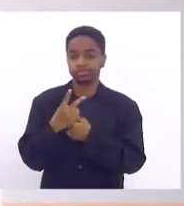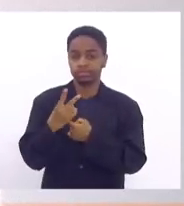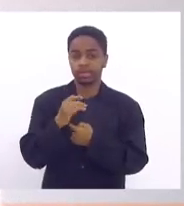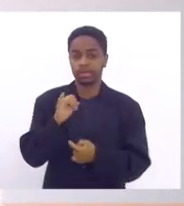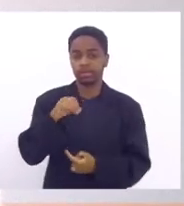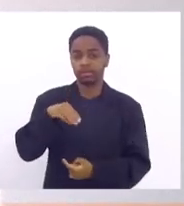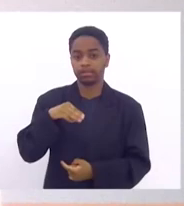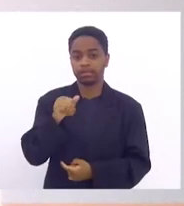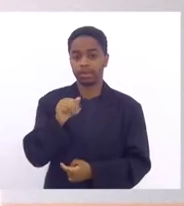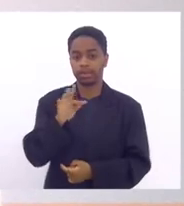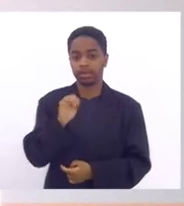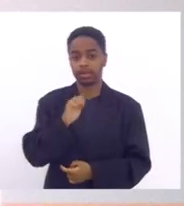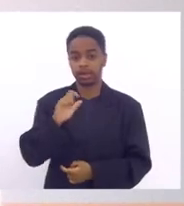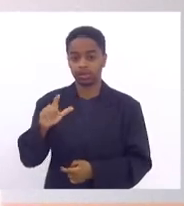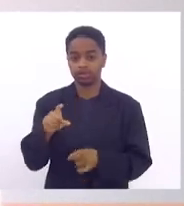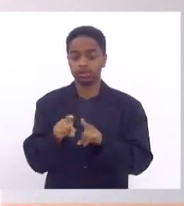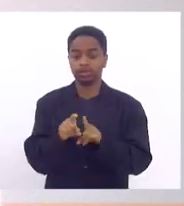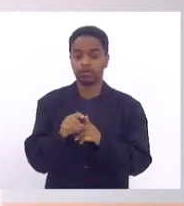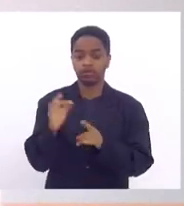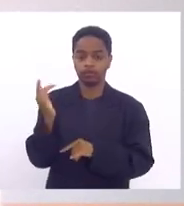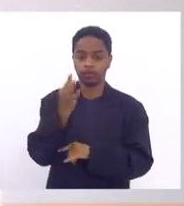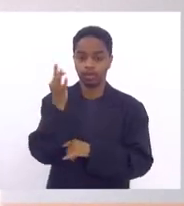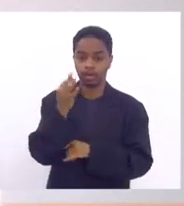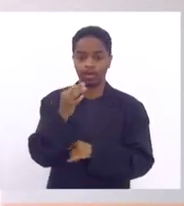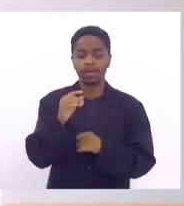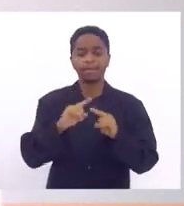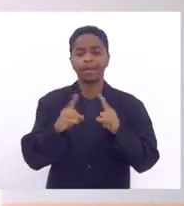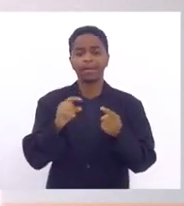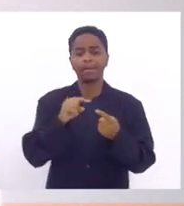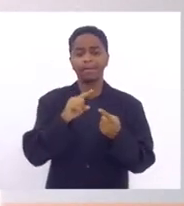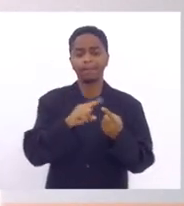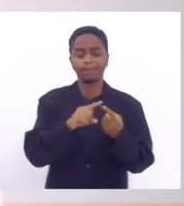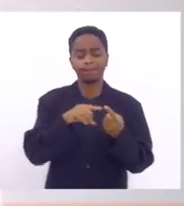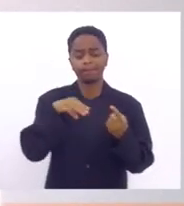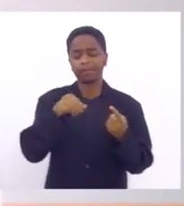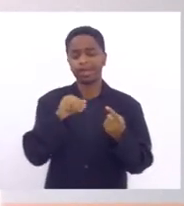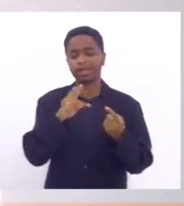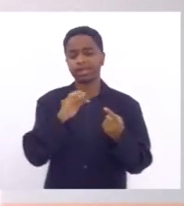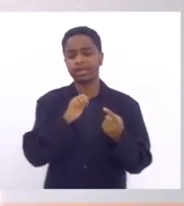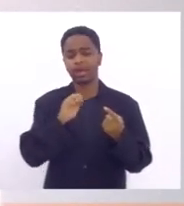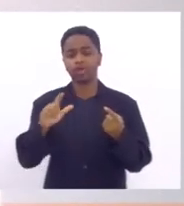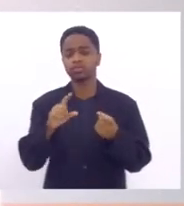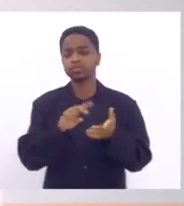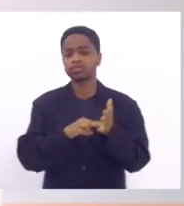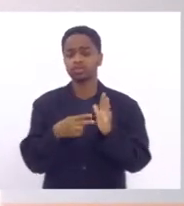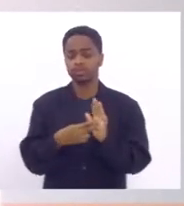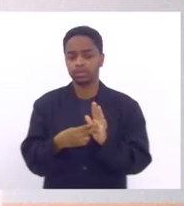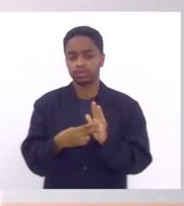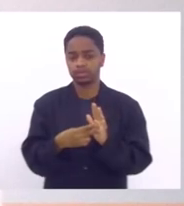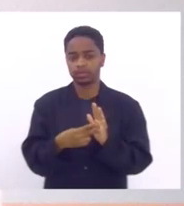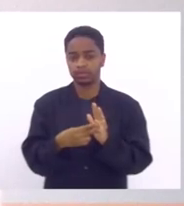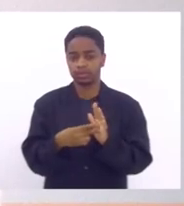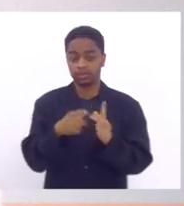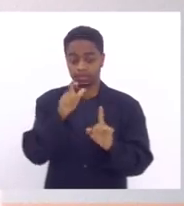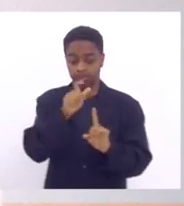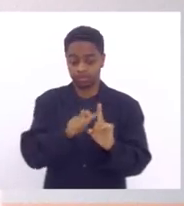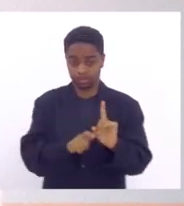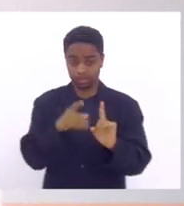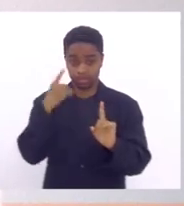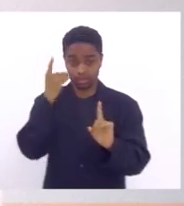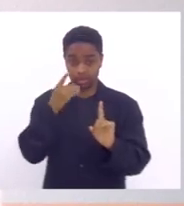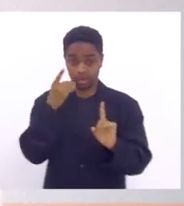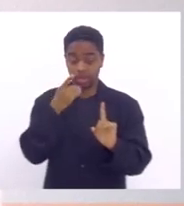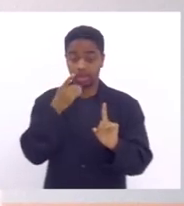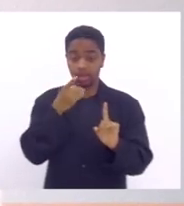formal O que significa imunidade material ou inviolabilidade significa que o parlamentar não responde por sua